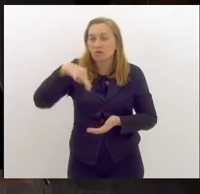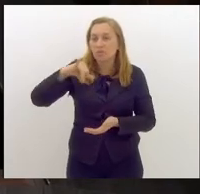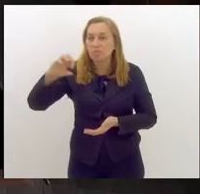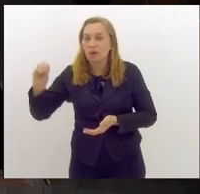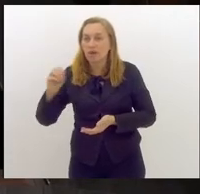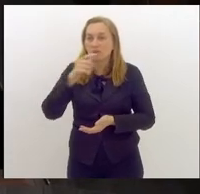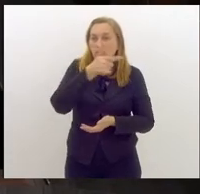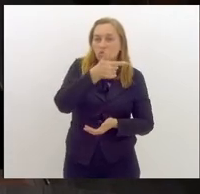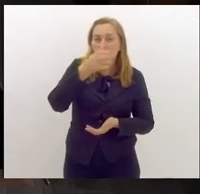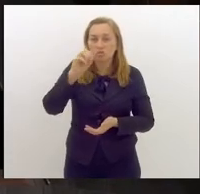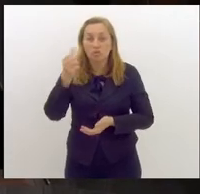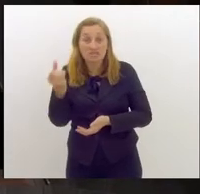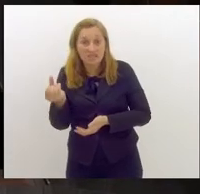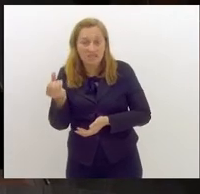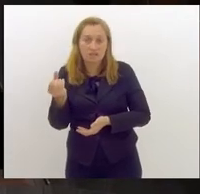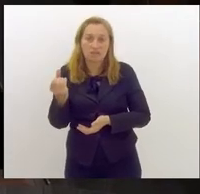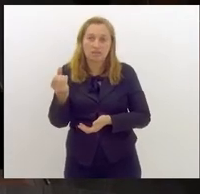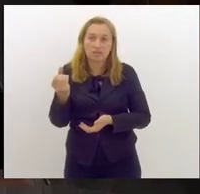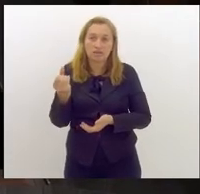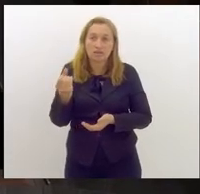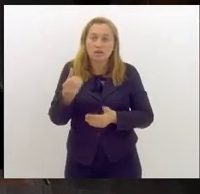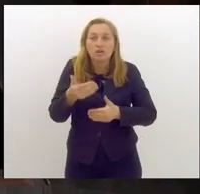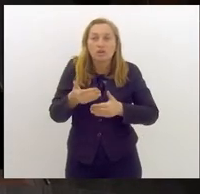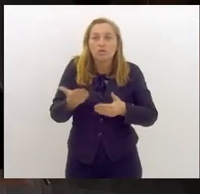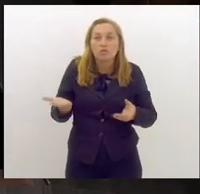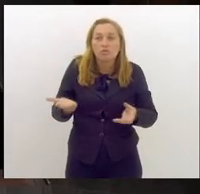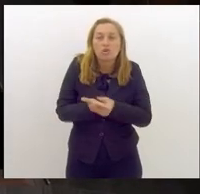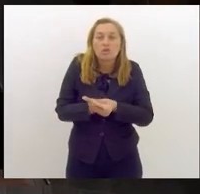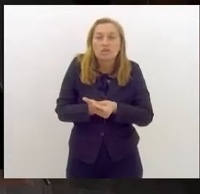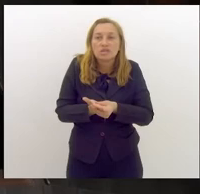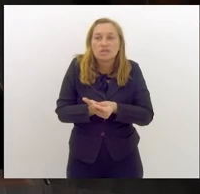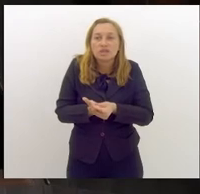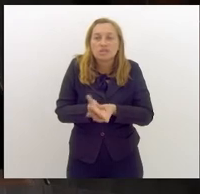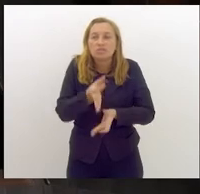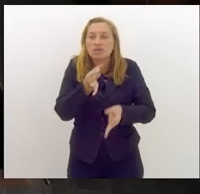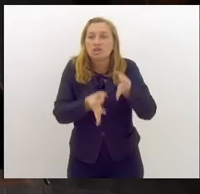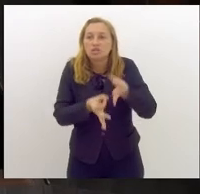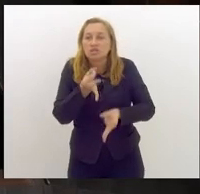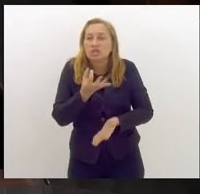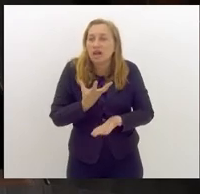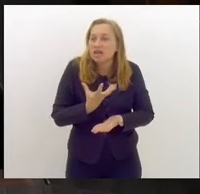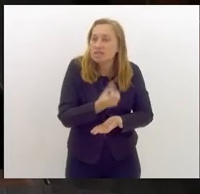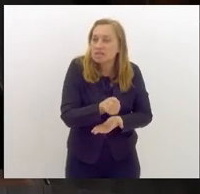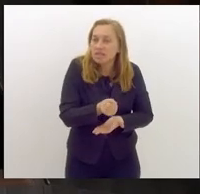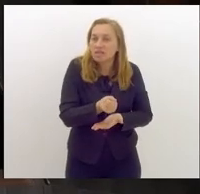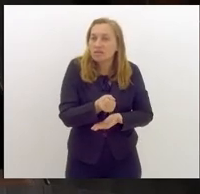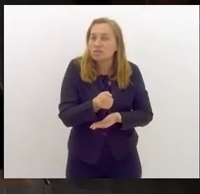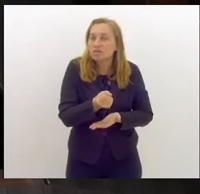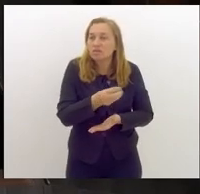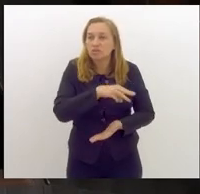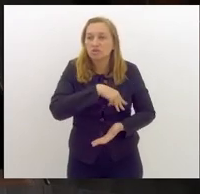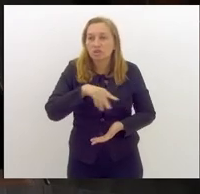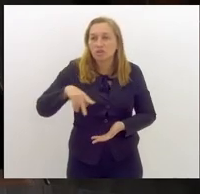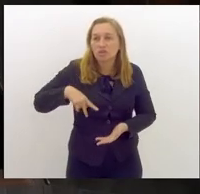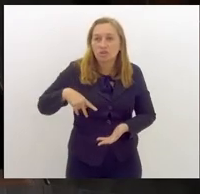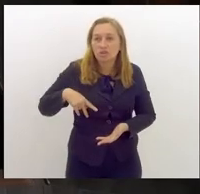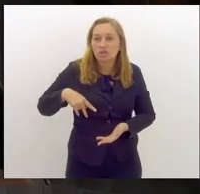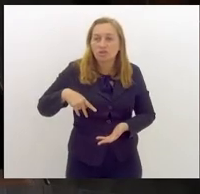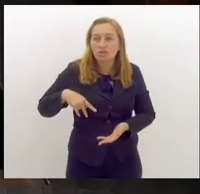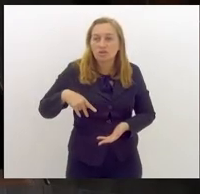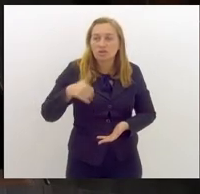2006 e o processo foi acatado pela juíza processo do MP em